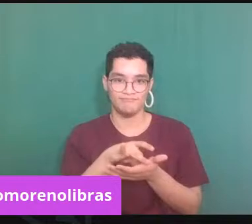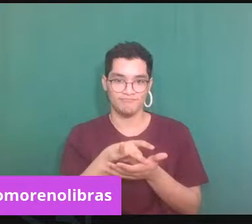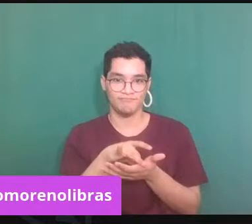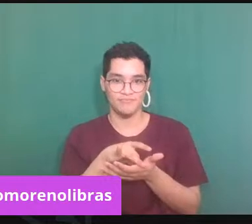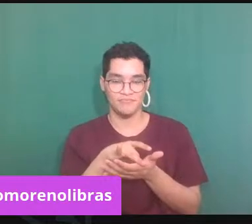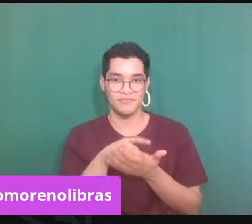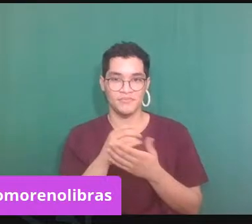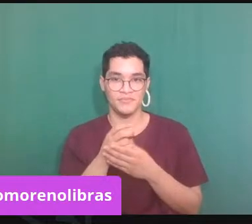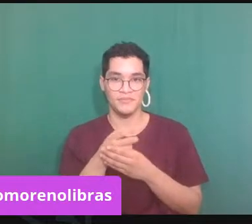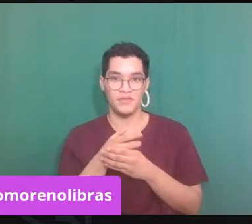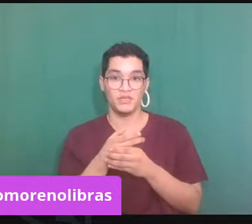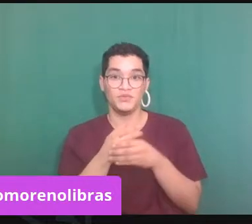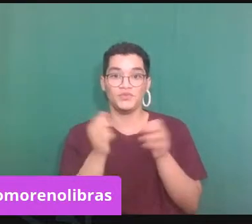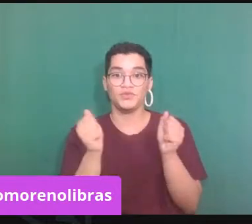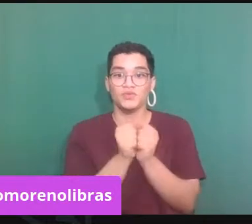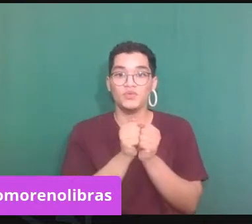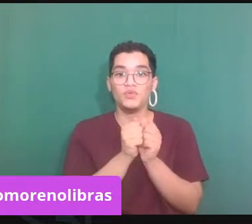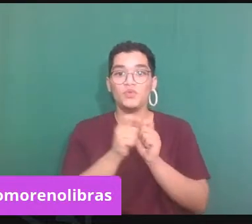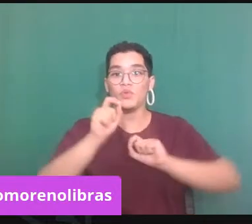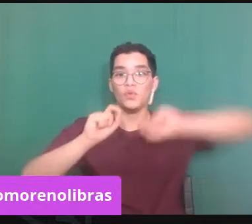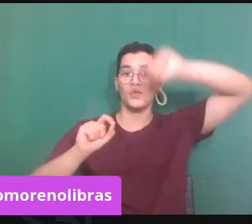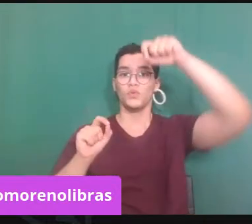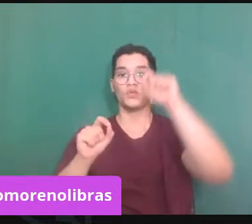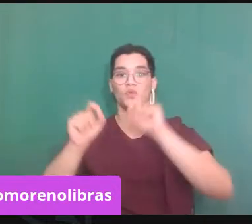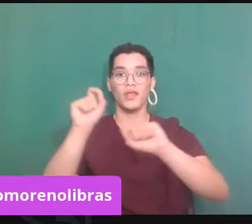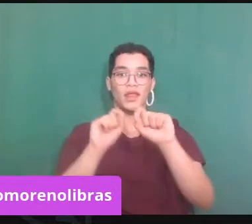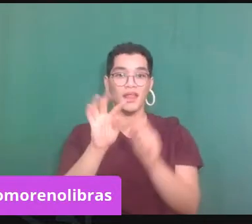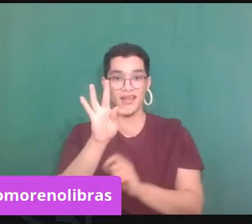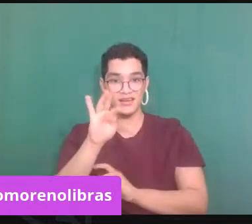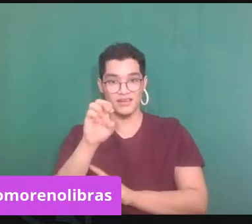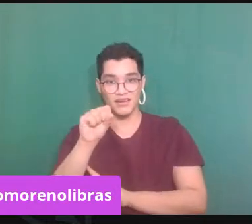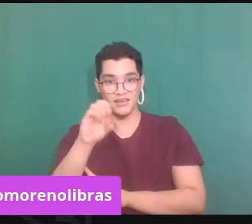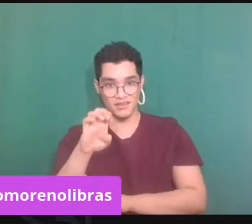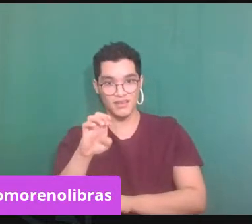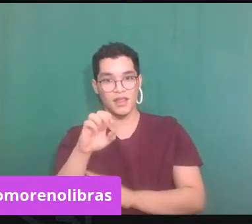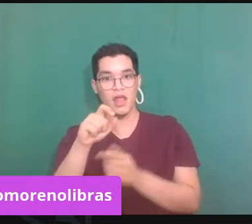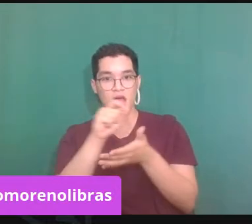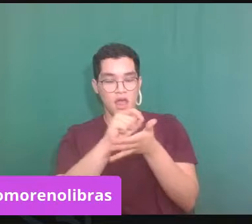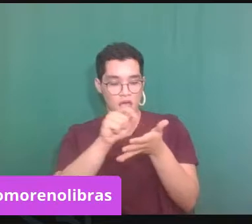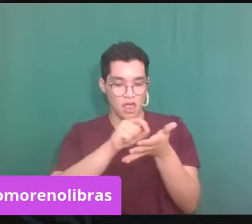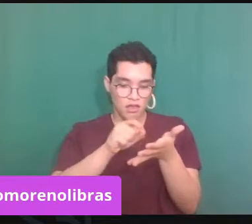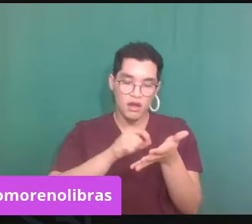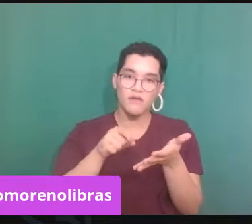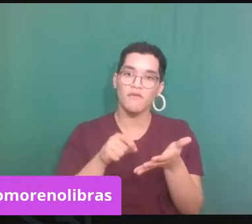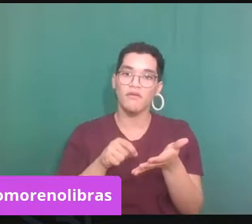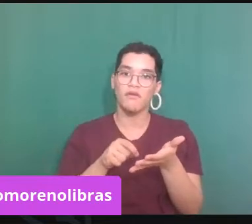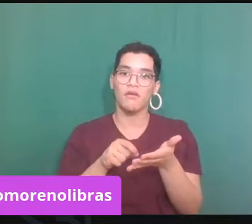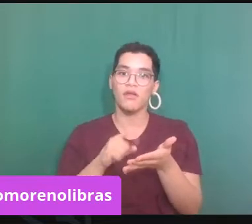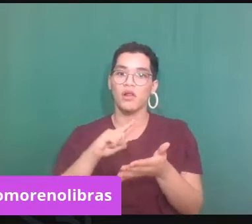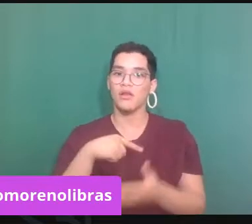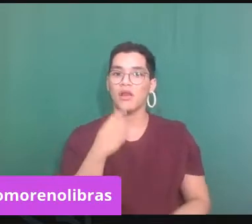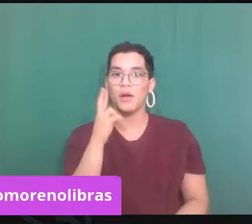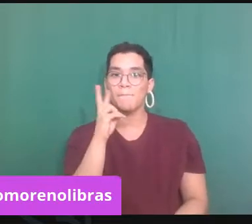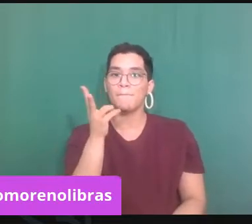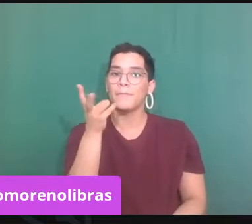nossos orientandos, com as escritas de suas teses, né, nós notamos que se